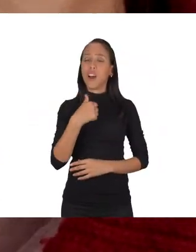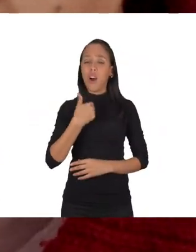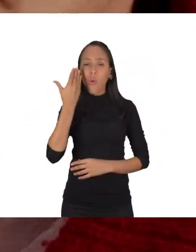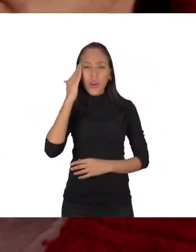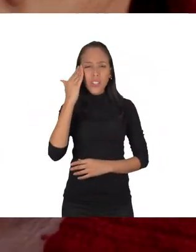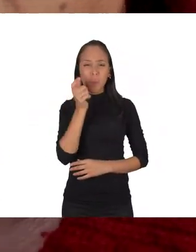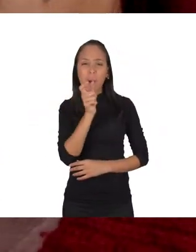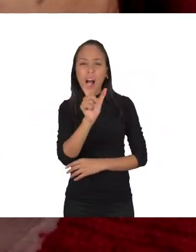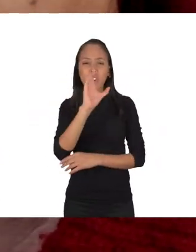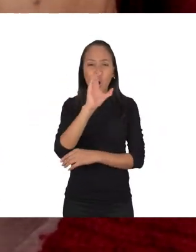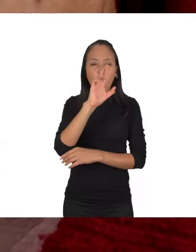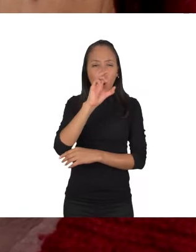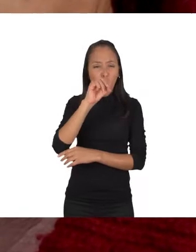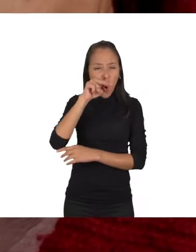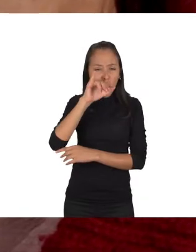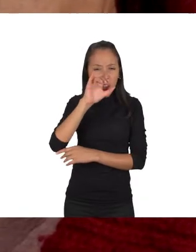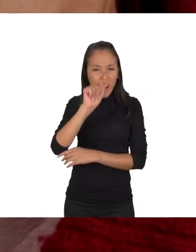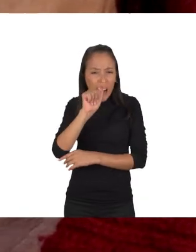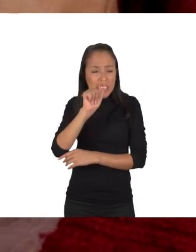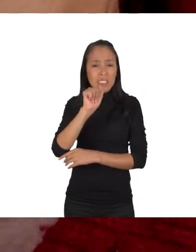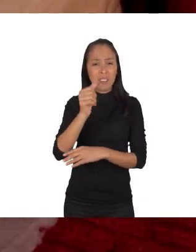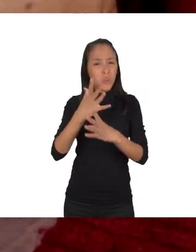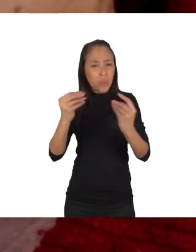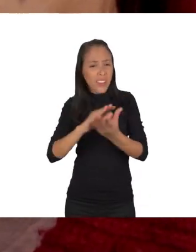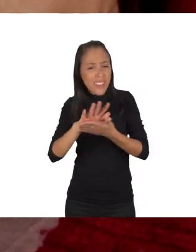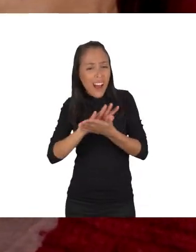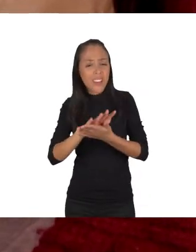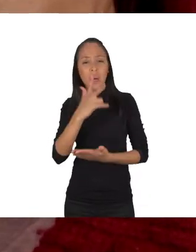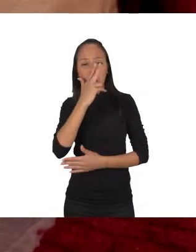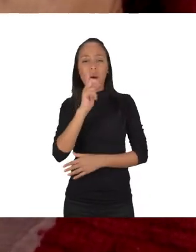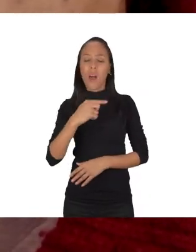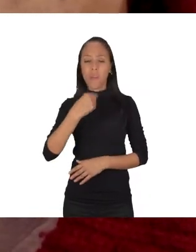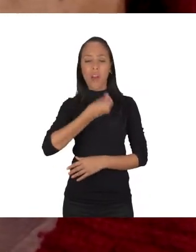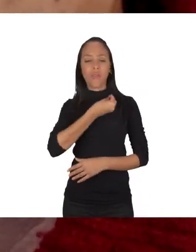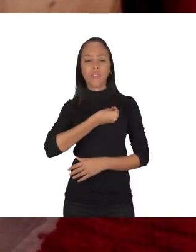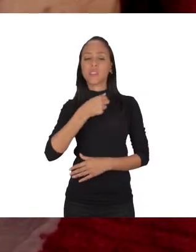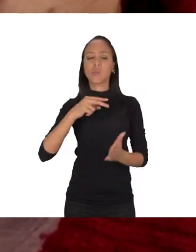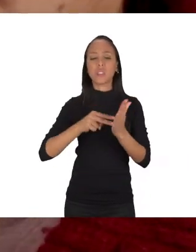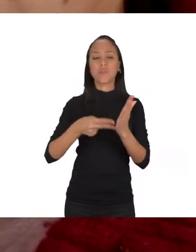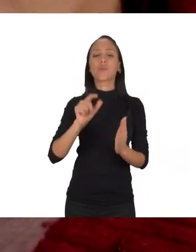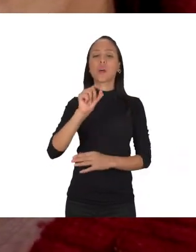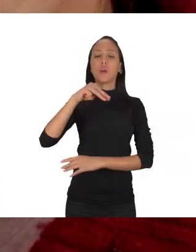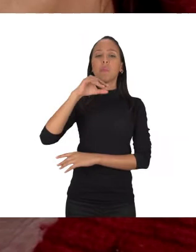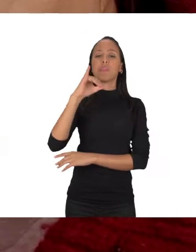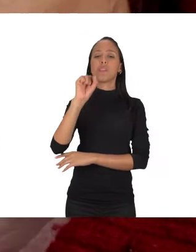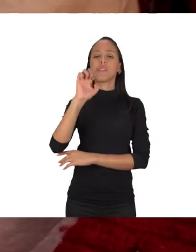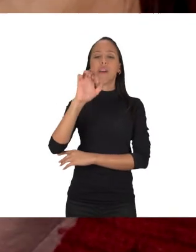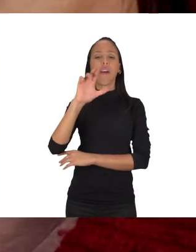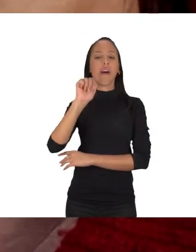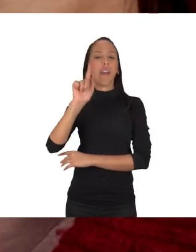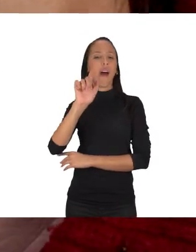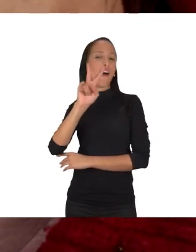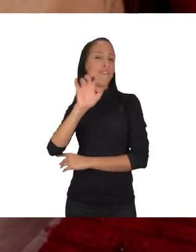palavras crônico e não tem cura seria uma vida miserável, como eu chamo até hoje, viver assim uma vida miserável. Porque não basta